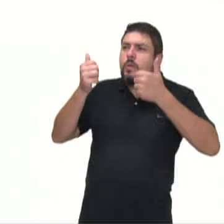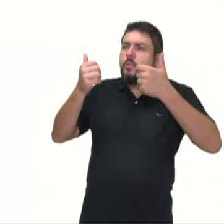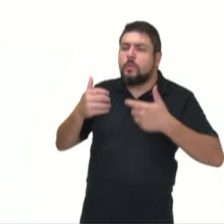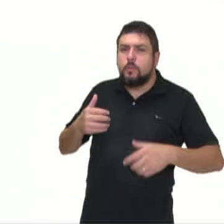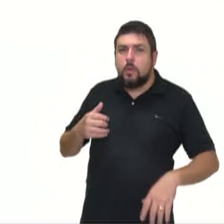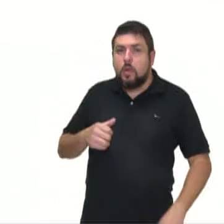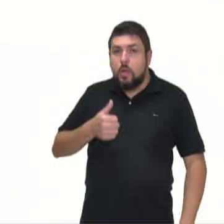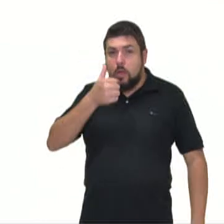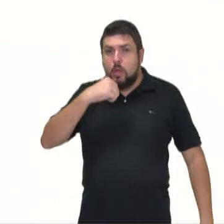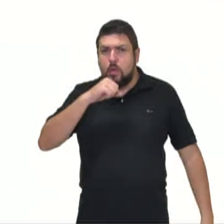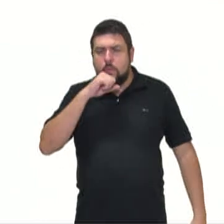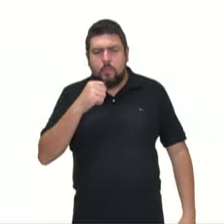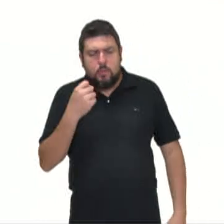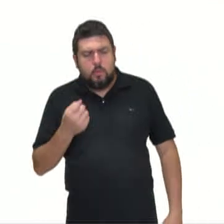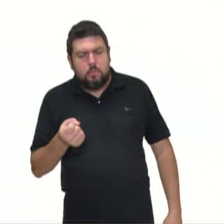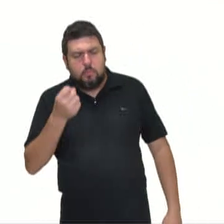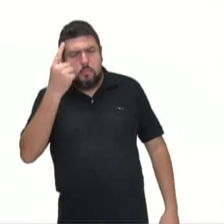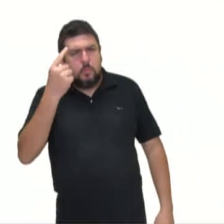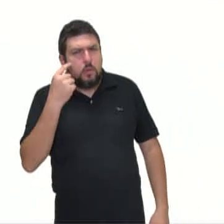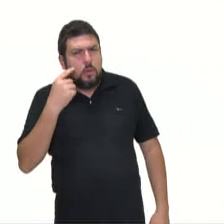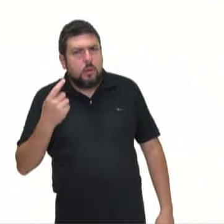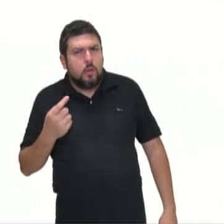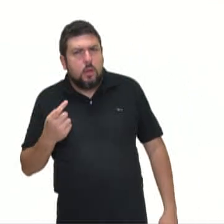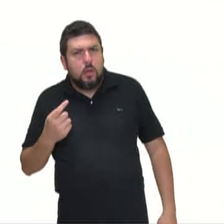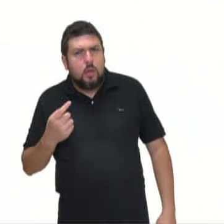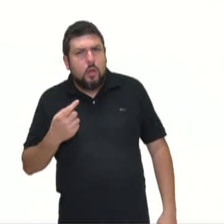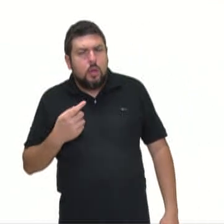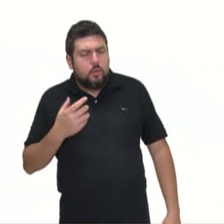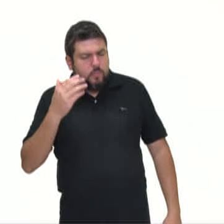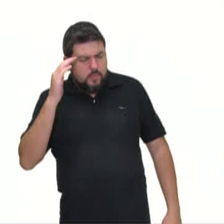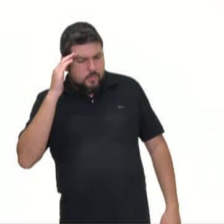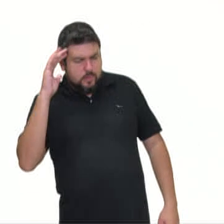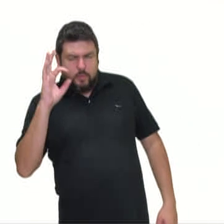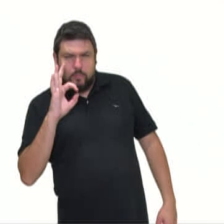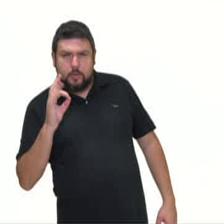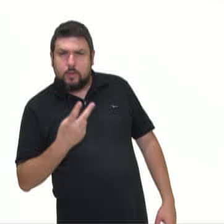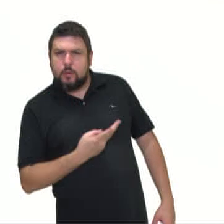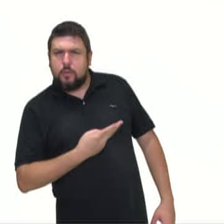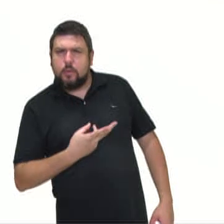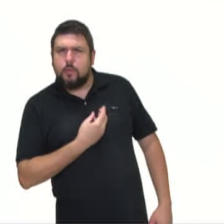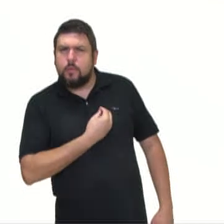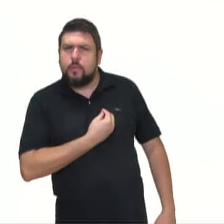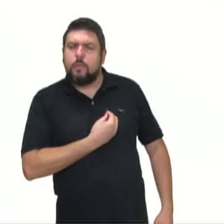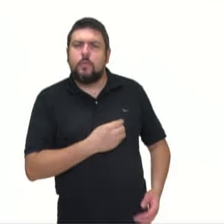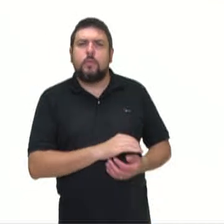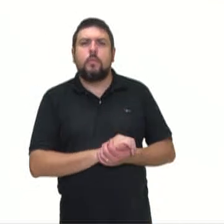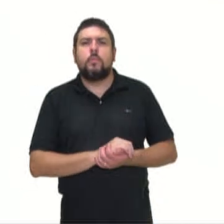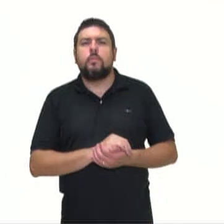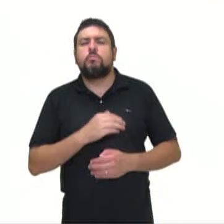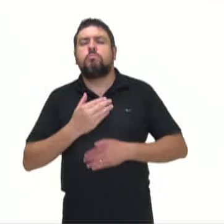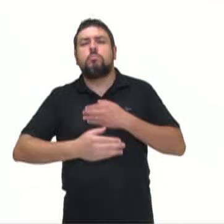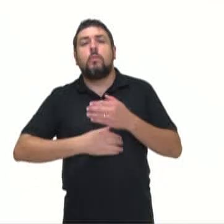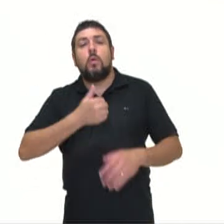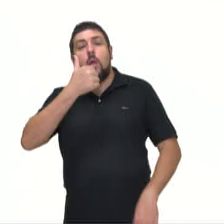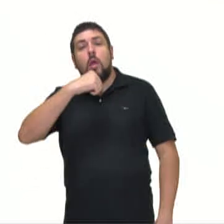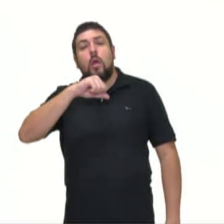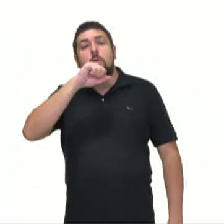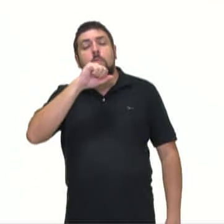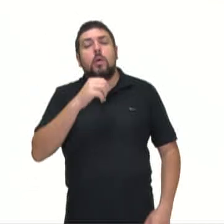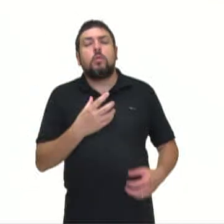cada vez mais estranho o fato de não estar entendendo. Até que essa mãe boa